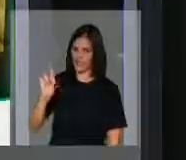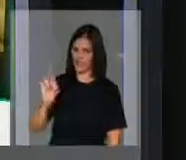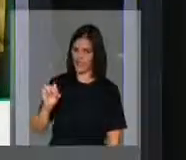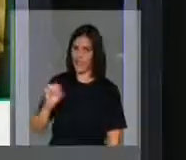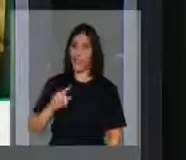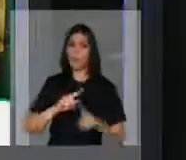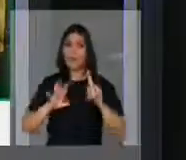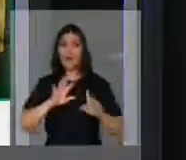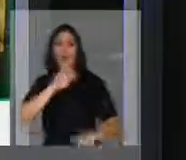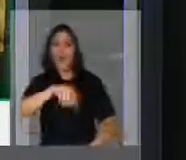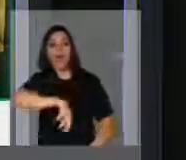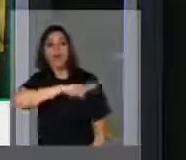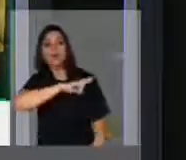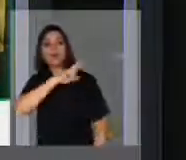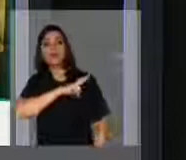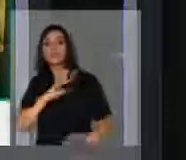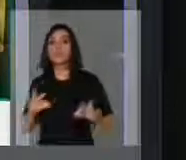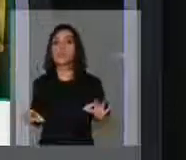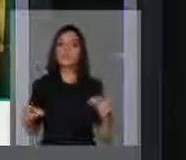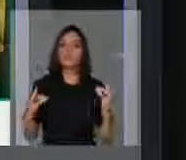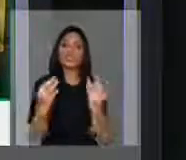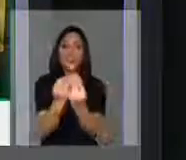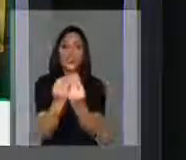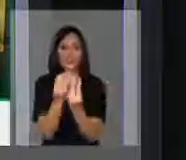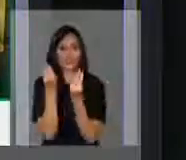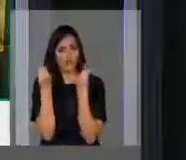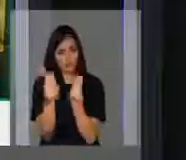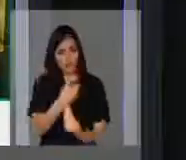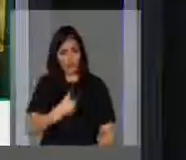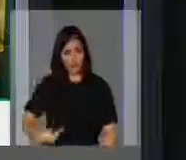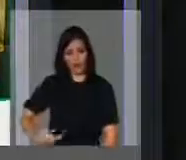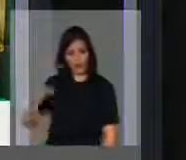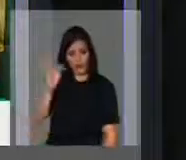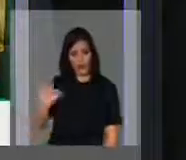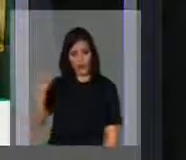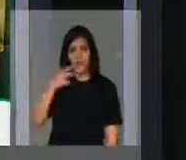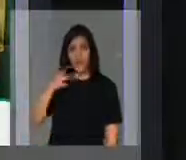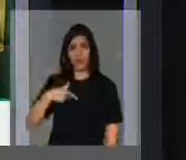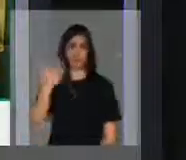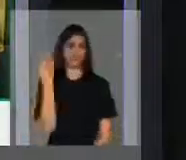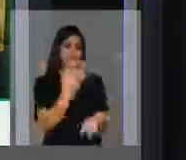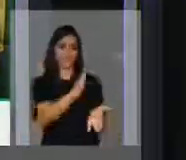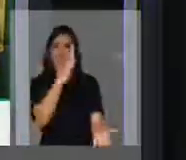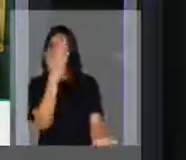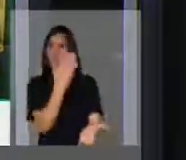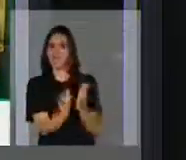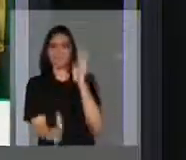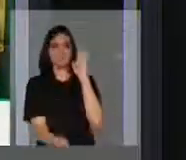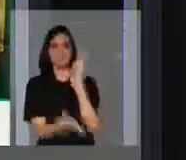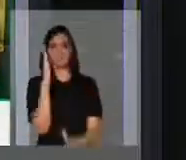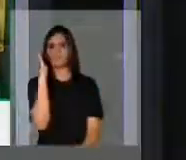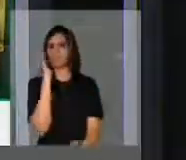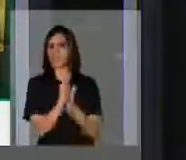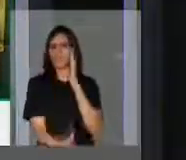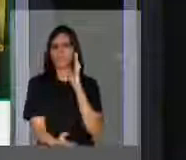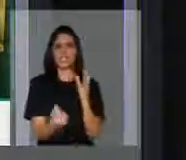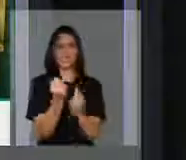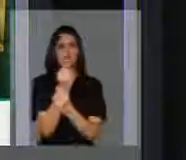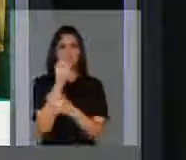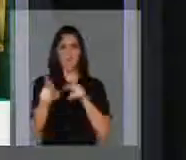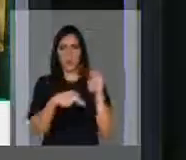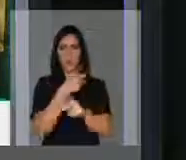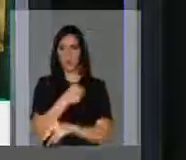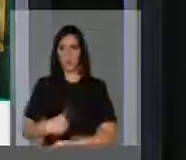todos. Como é que a União diz que não tem nada a ver com a segurança pública, se dentro do